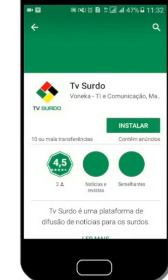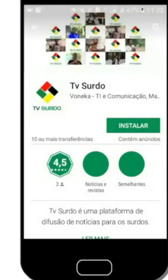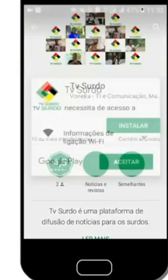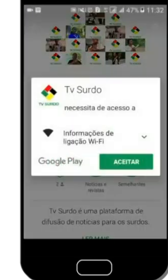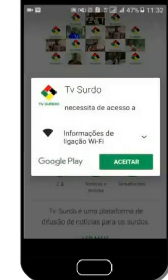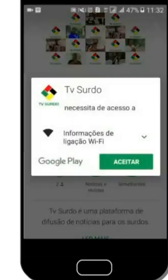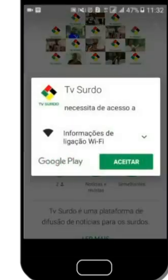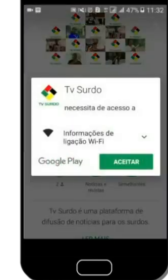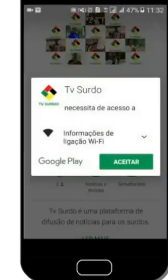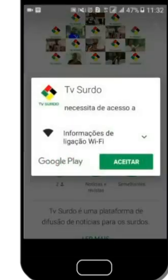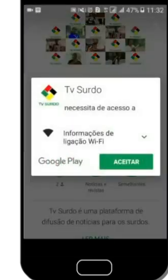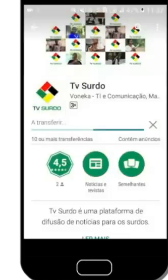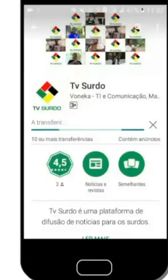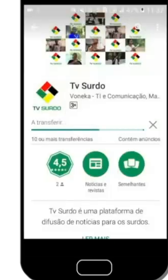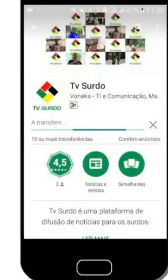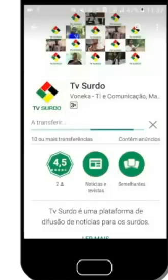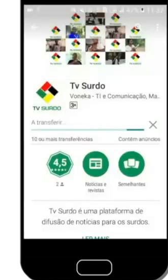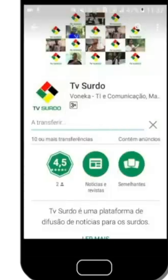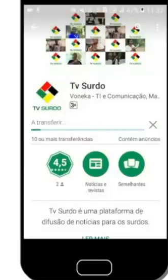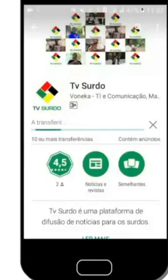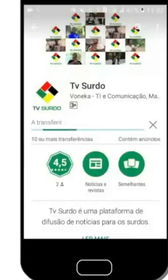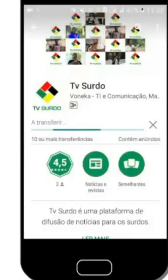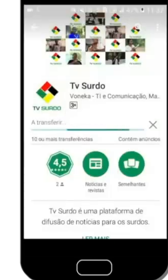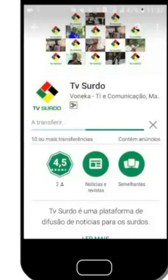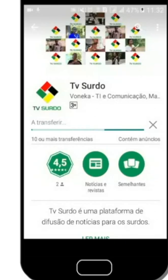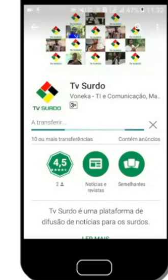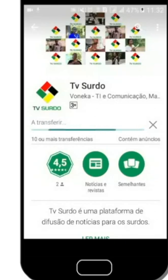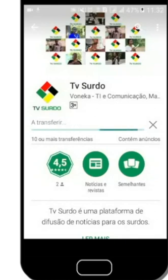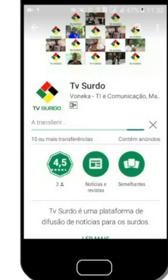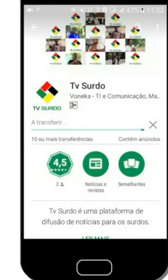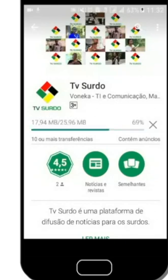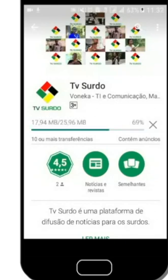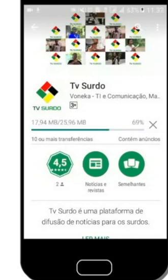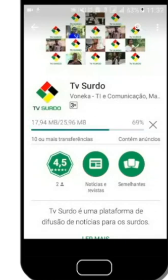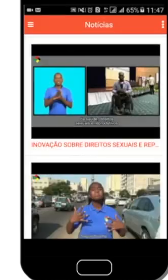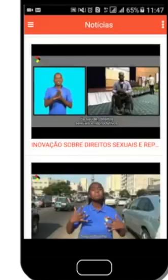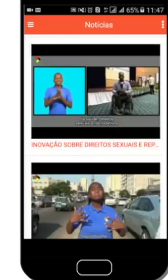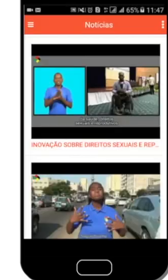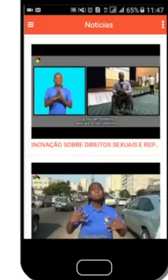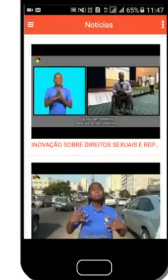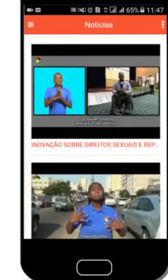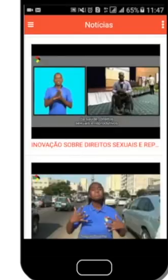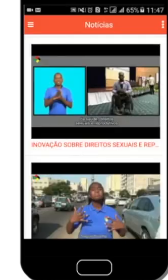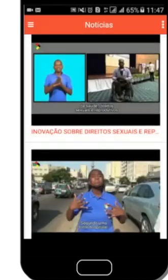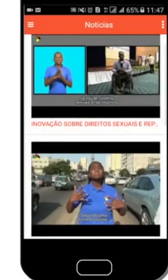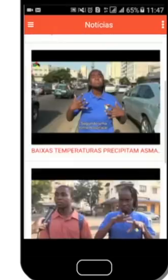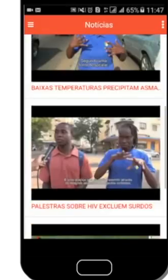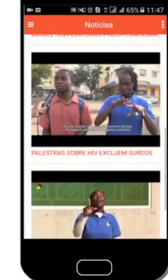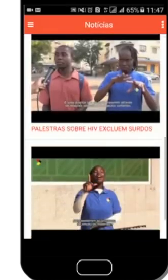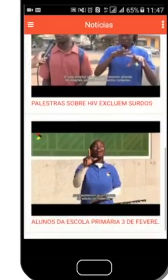Clique no ícone com o emblema da TV Surdo e de seguida instale. E já está.